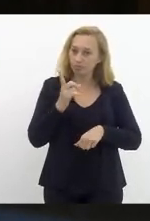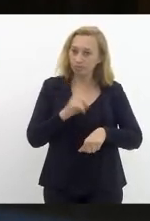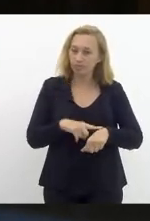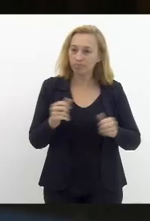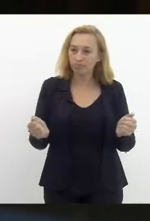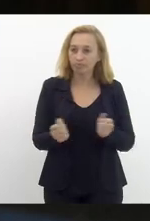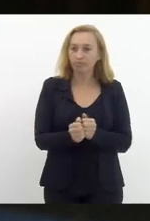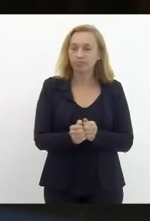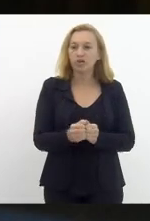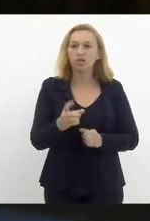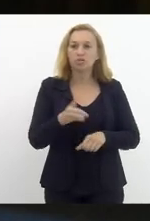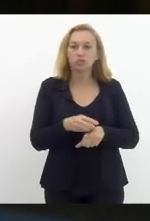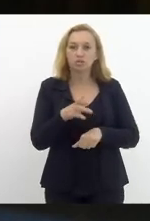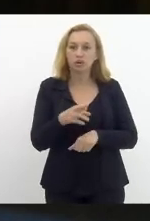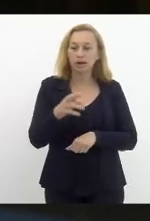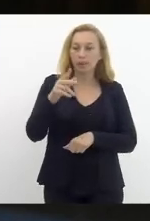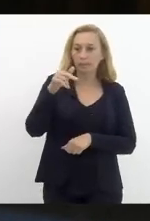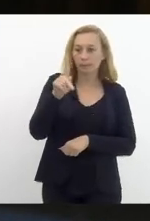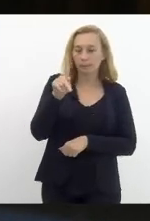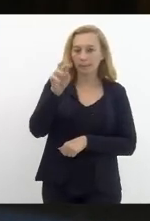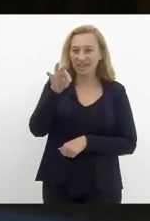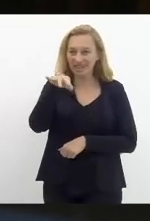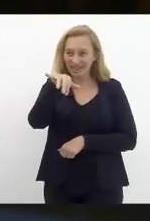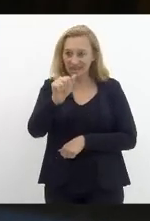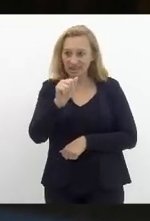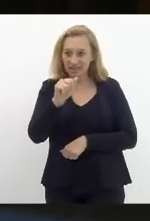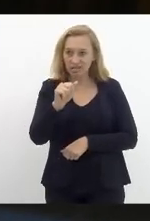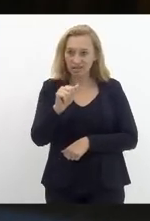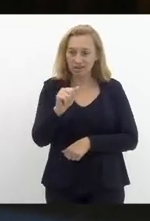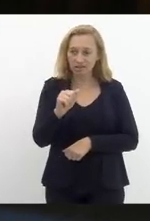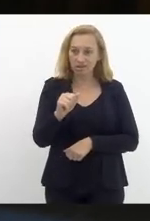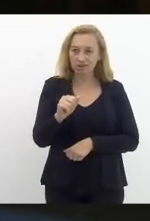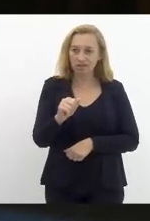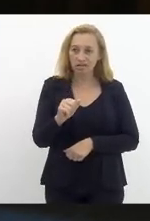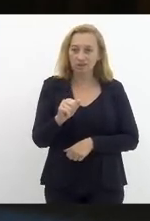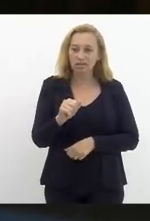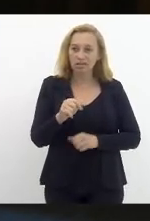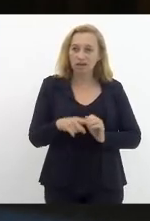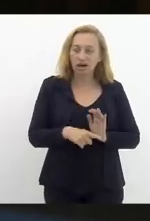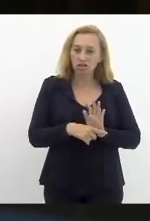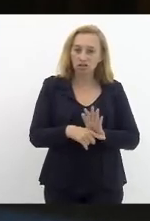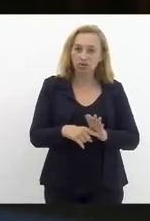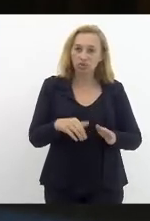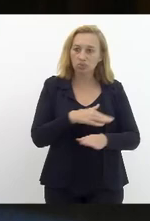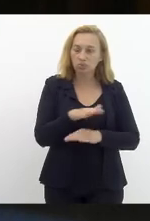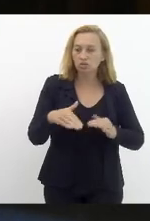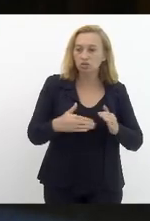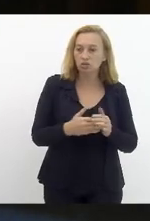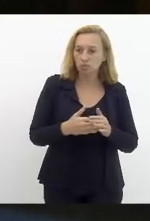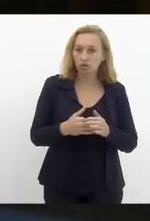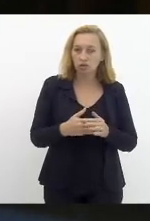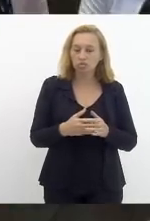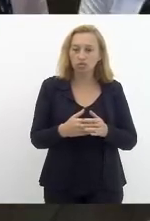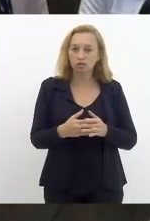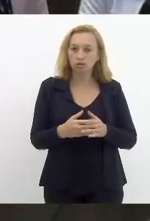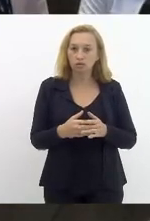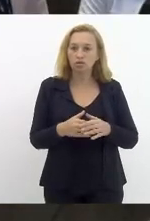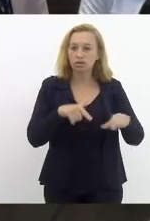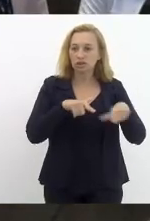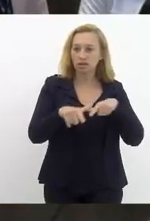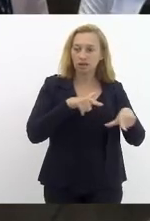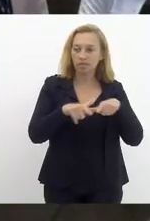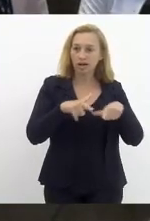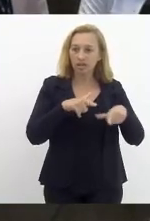Doutora Patrícia, que se tornou aí a grande... mentora de todos esses trabalhos, de todos os concursos públicos, ter feito um grande trabalho, não só no meu gabinete,